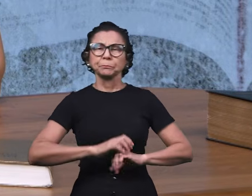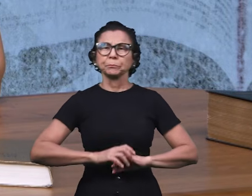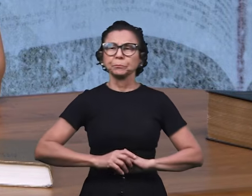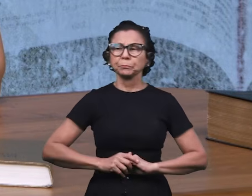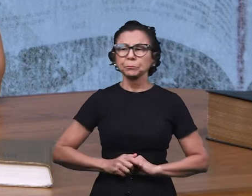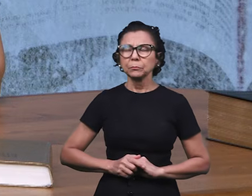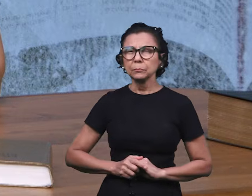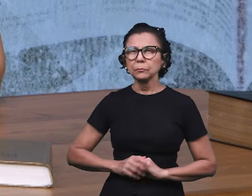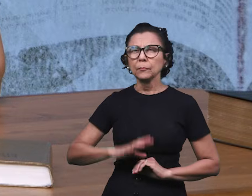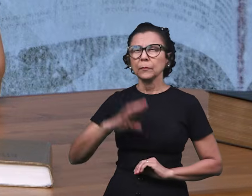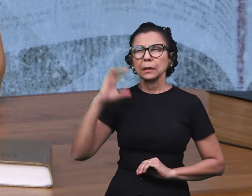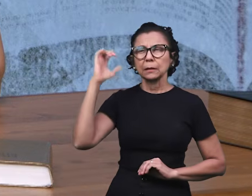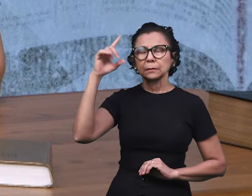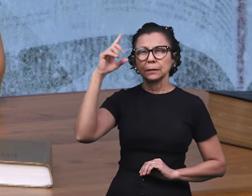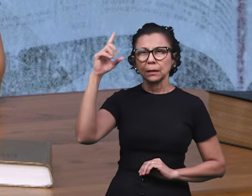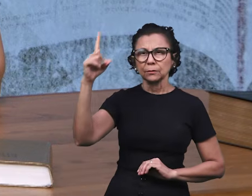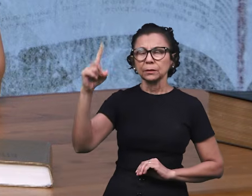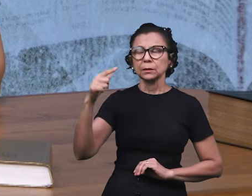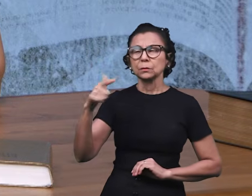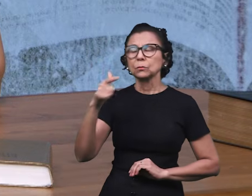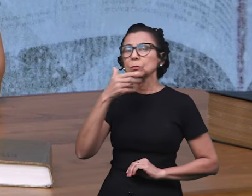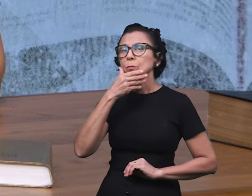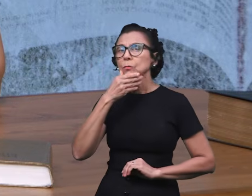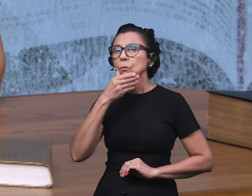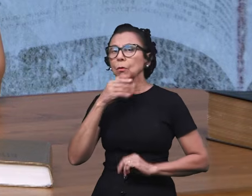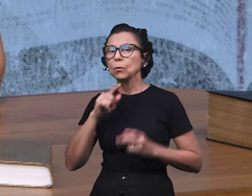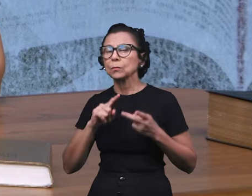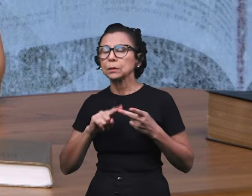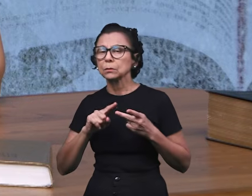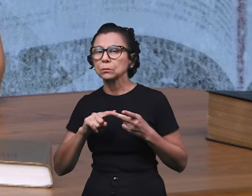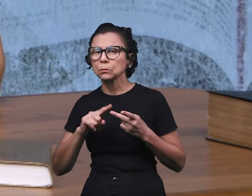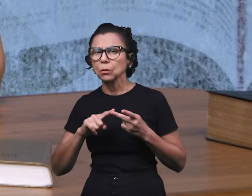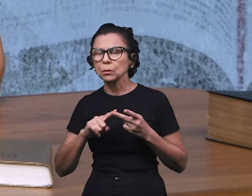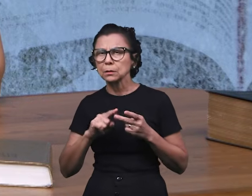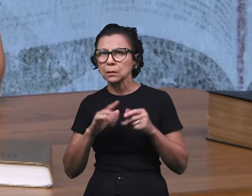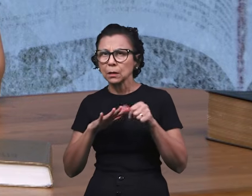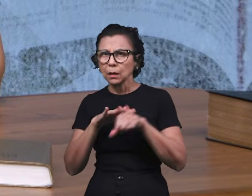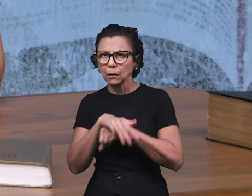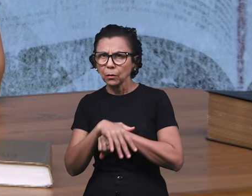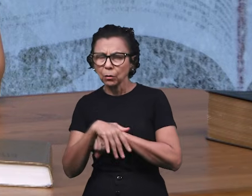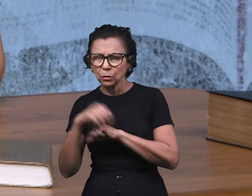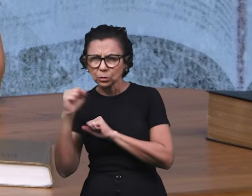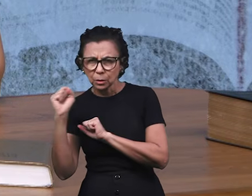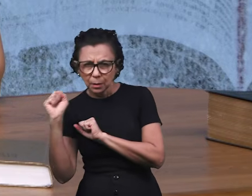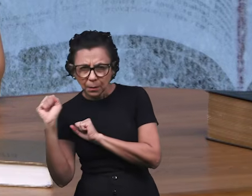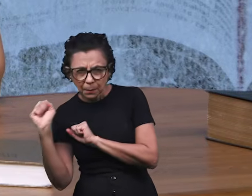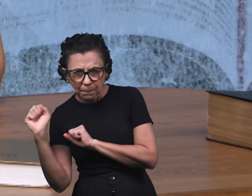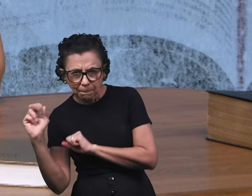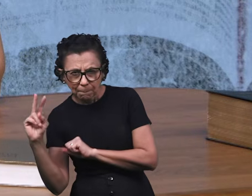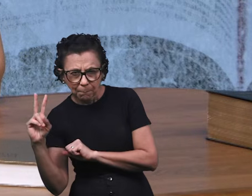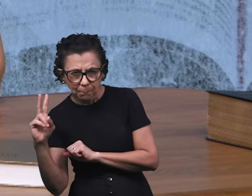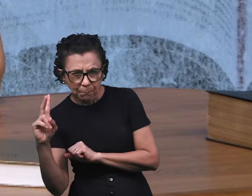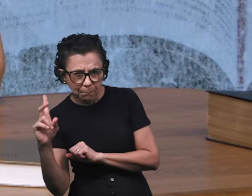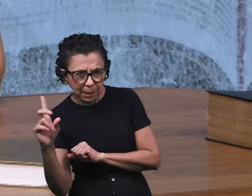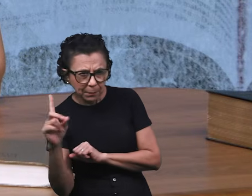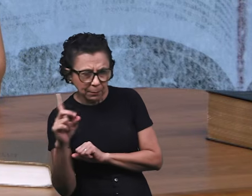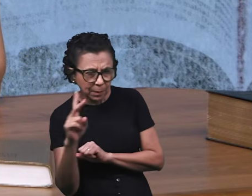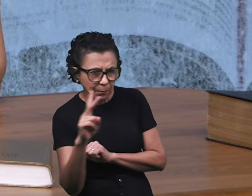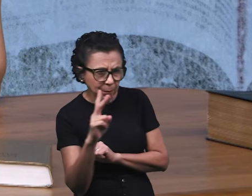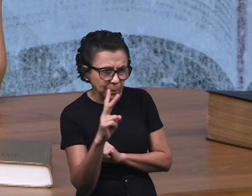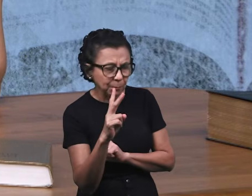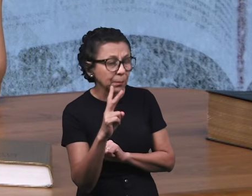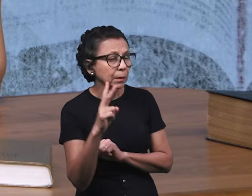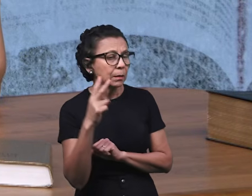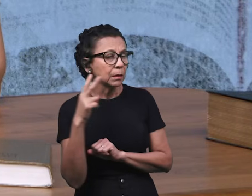pois, Davi e Abisai de noite ao povo, e eis que Saul estava deitado, dormindo dentro